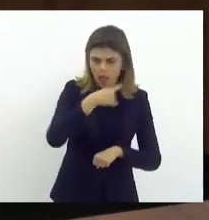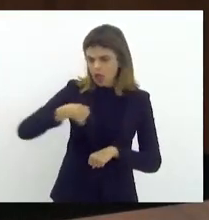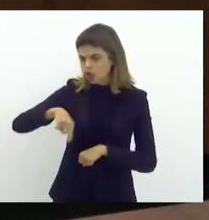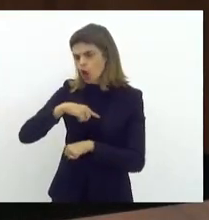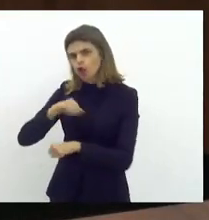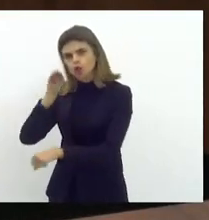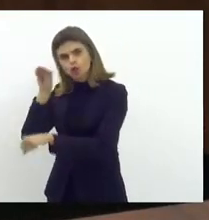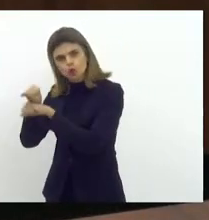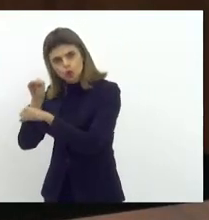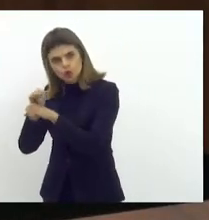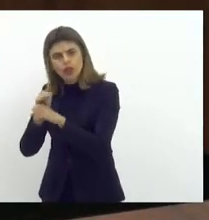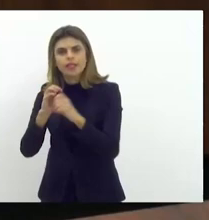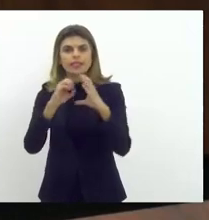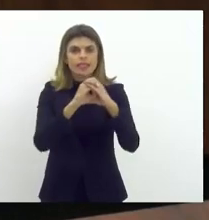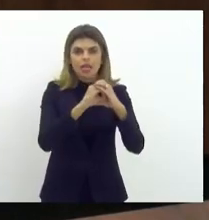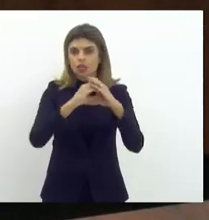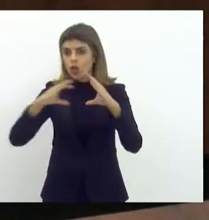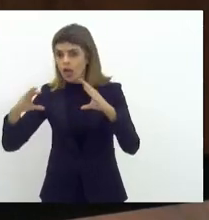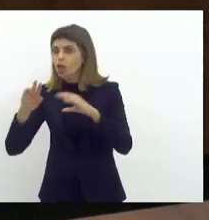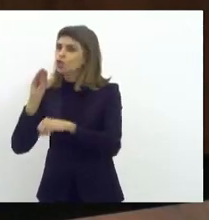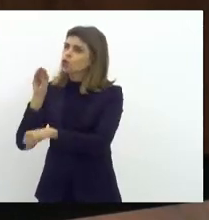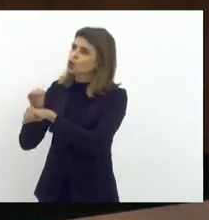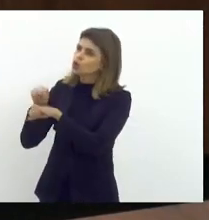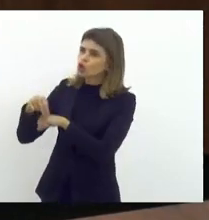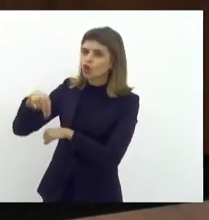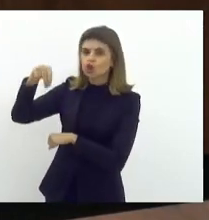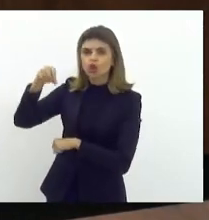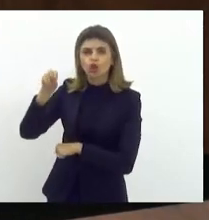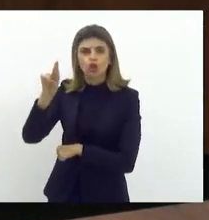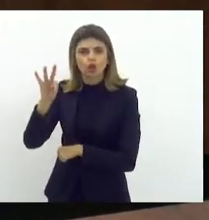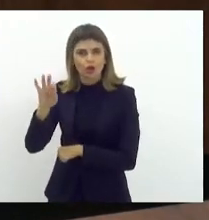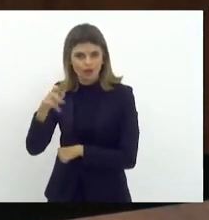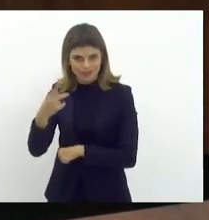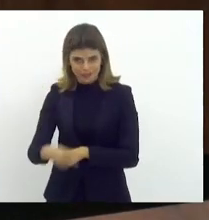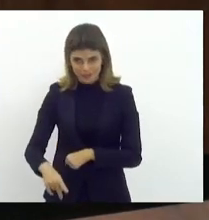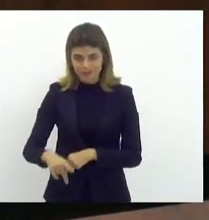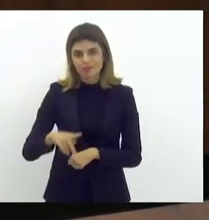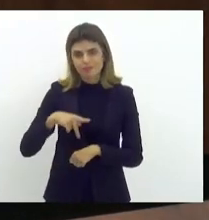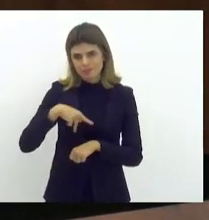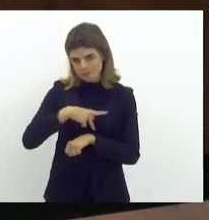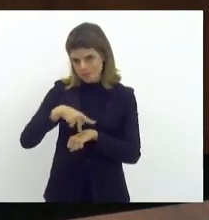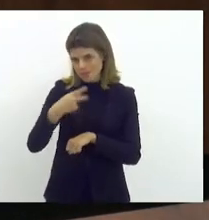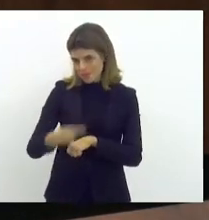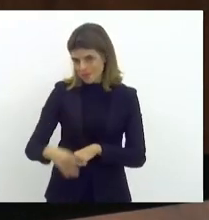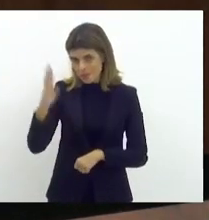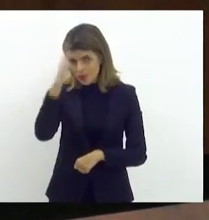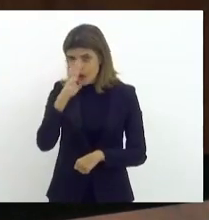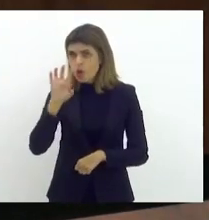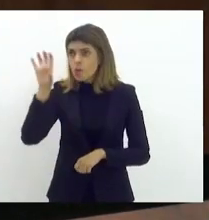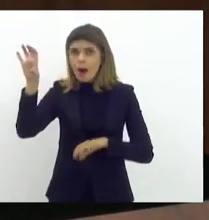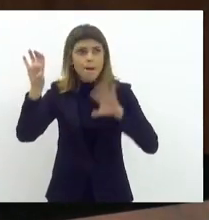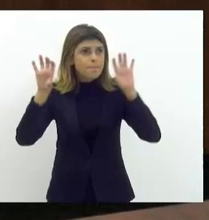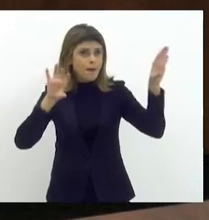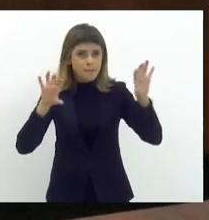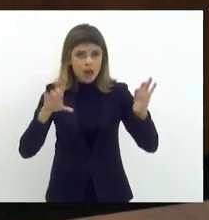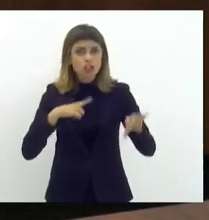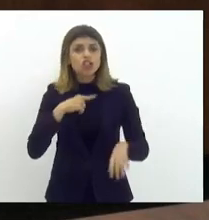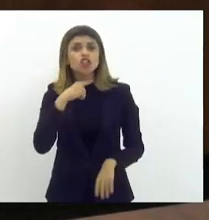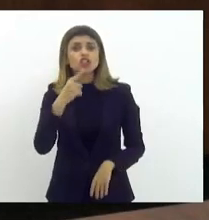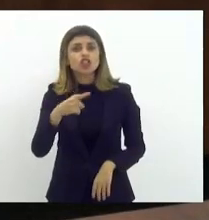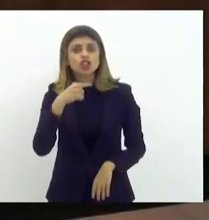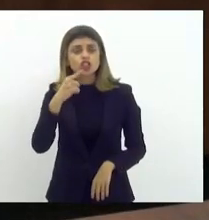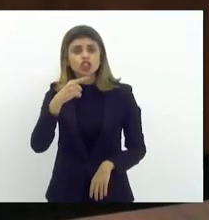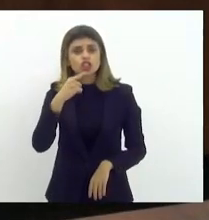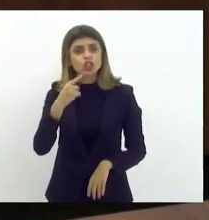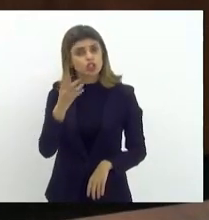sustenta o norte do nosso país são regiões que sobrevivem de transferência de